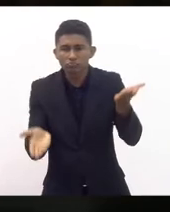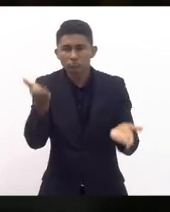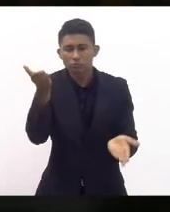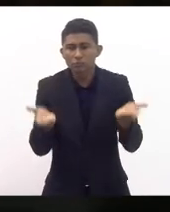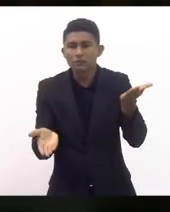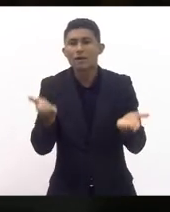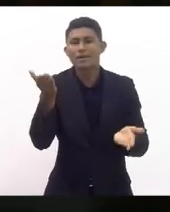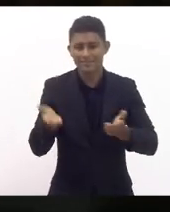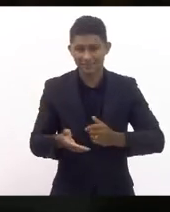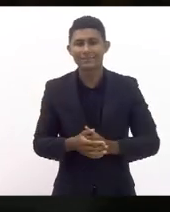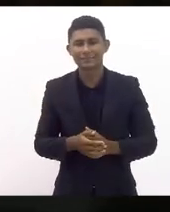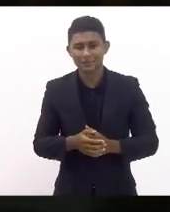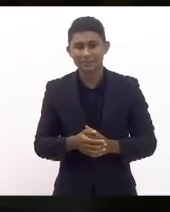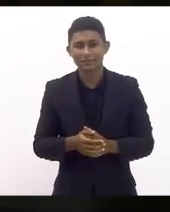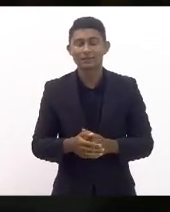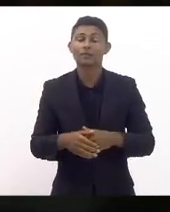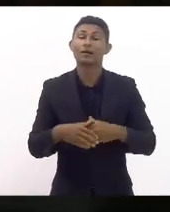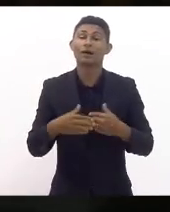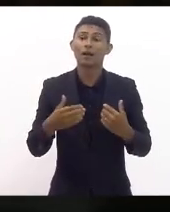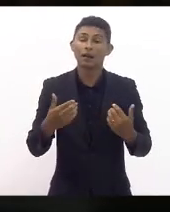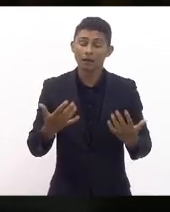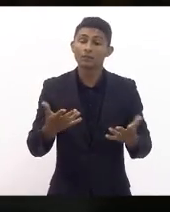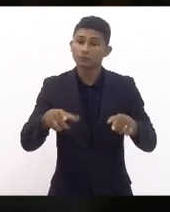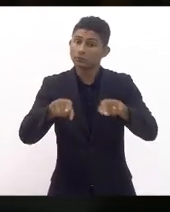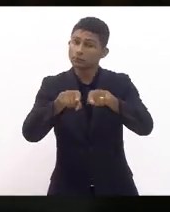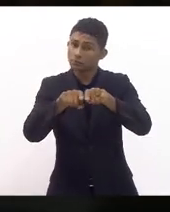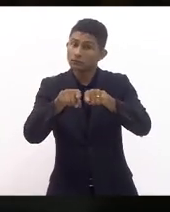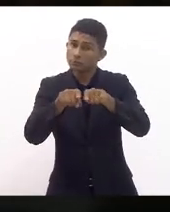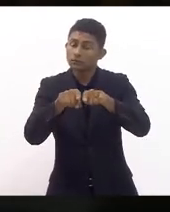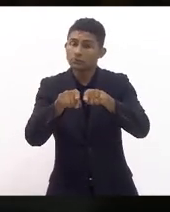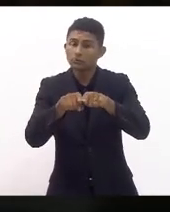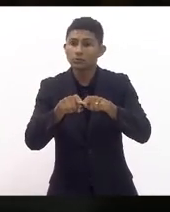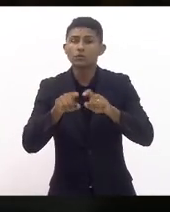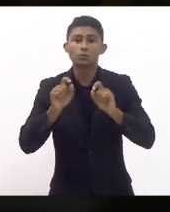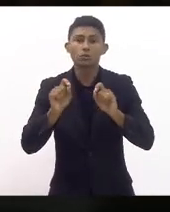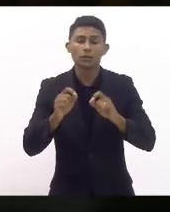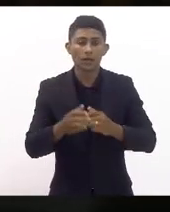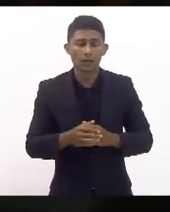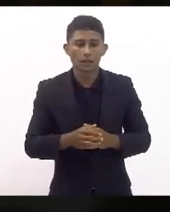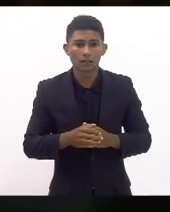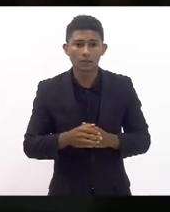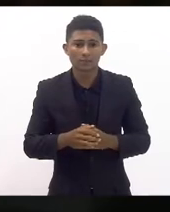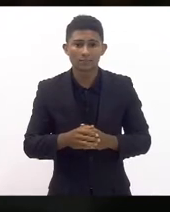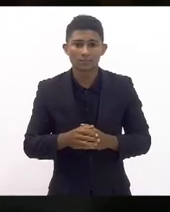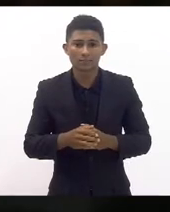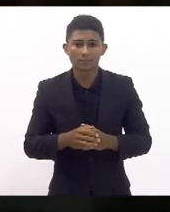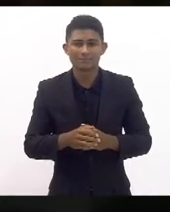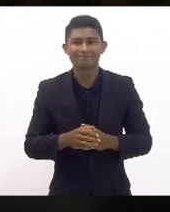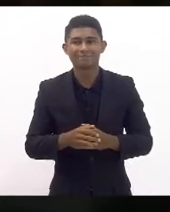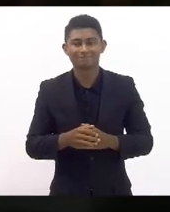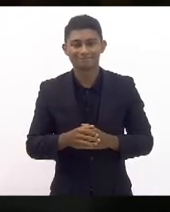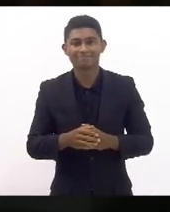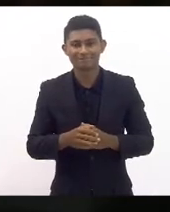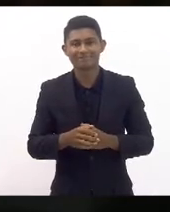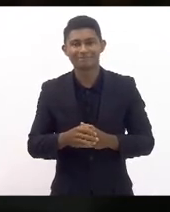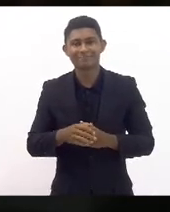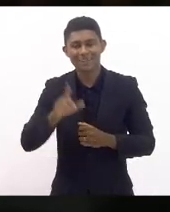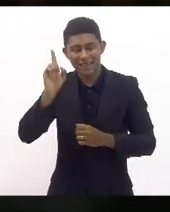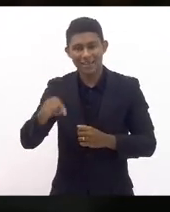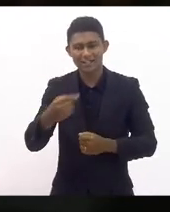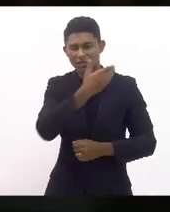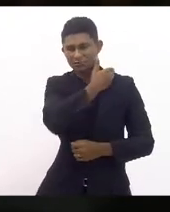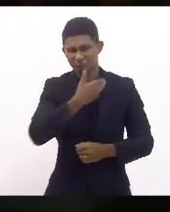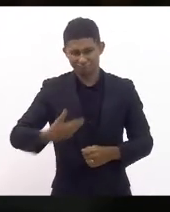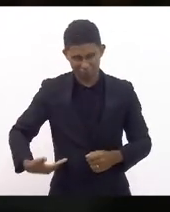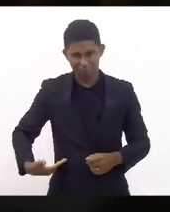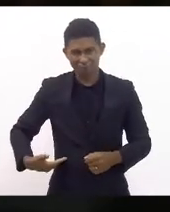tempo, pudéssemos não comprometer o andamento da máquina pública,